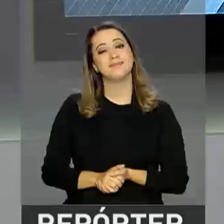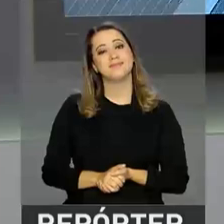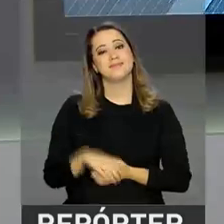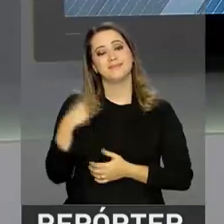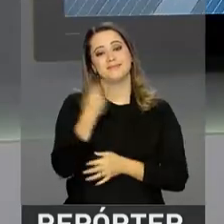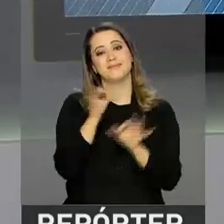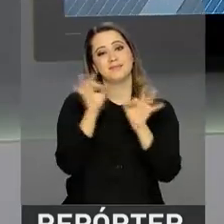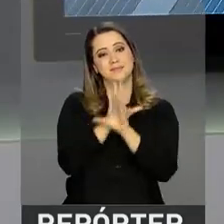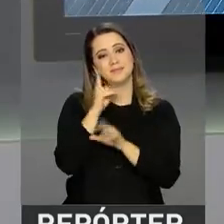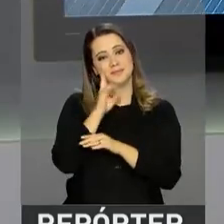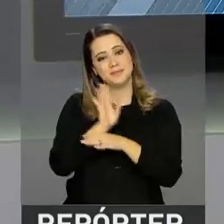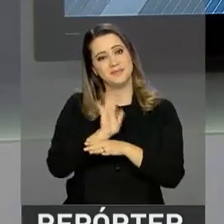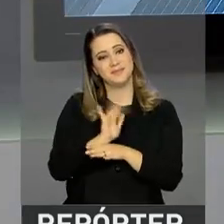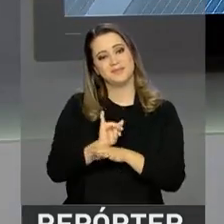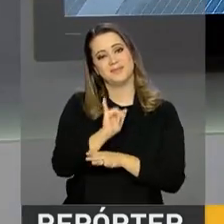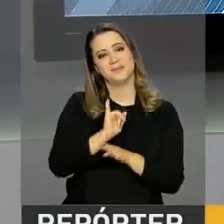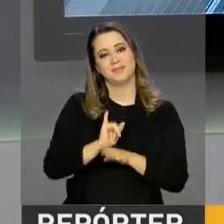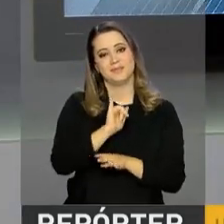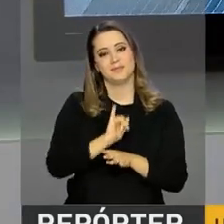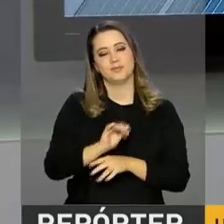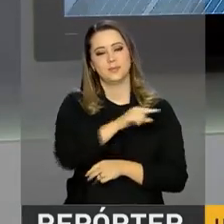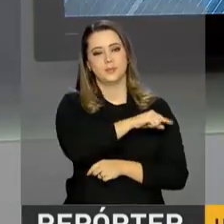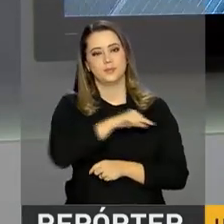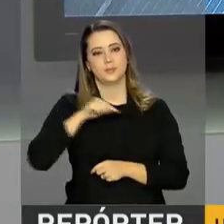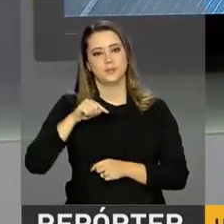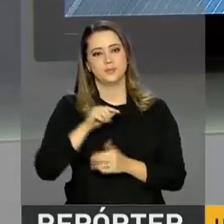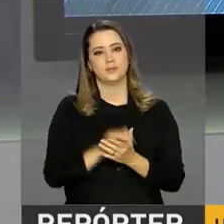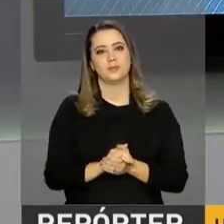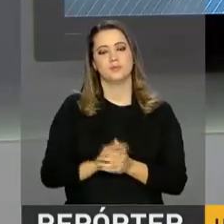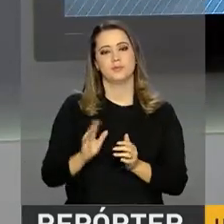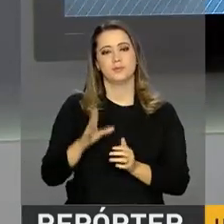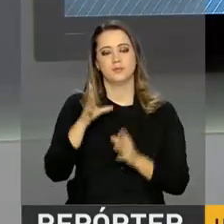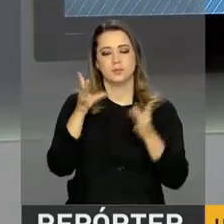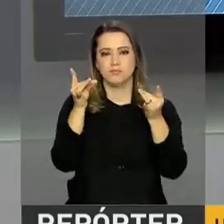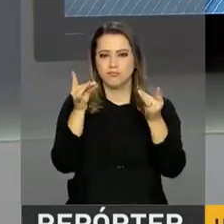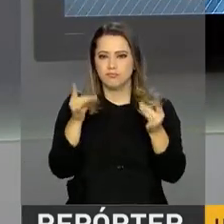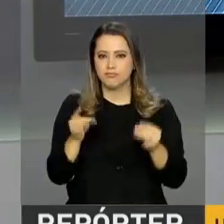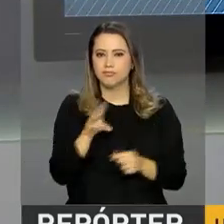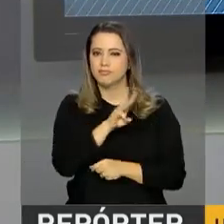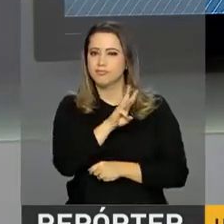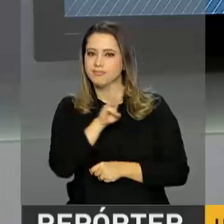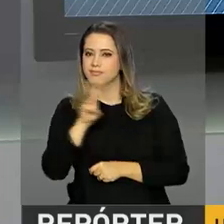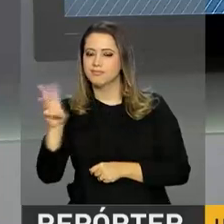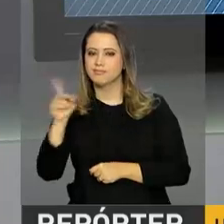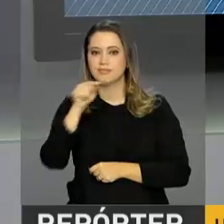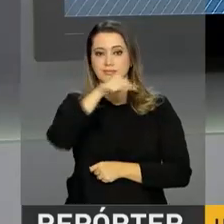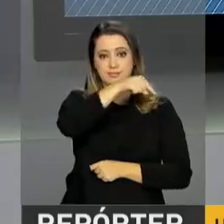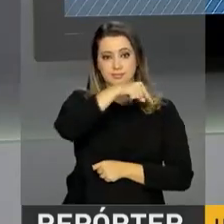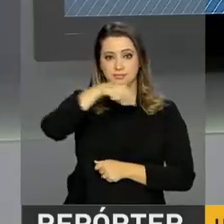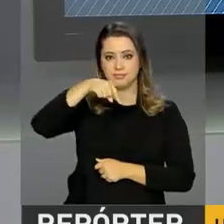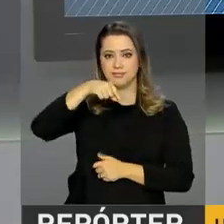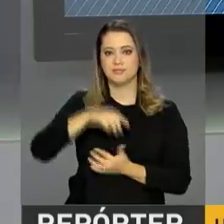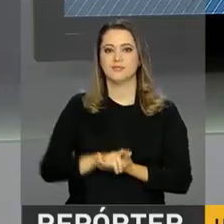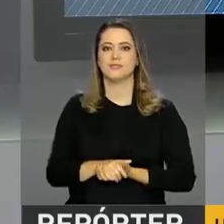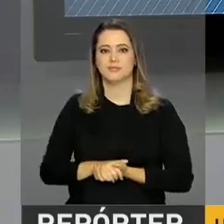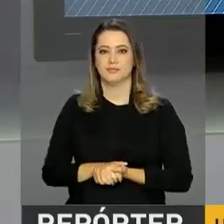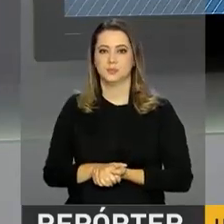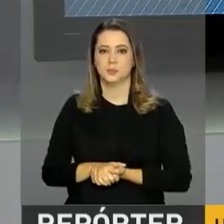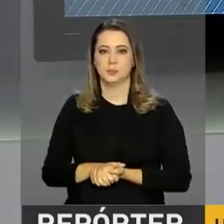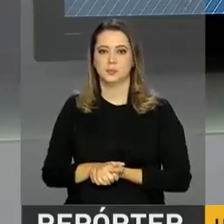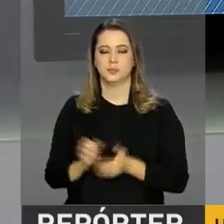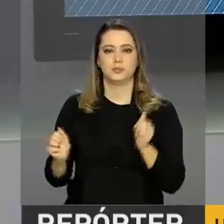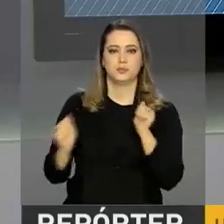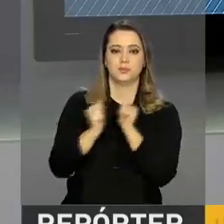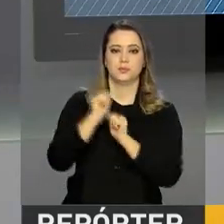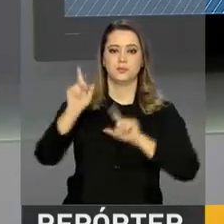Nós ficamos por aqui. Você pode rever as reportagens no YouTube. E toda a nossa programação também está na página da NBR na internet.